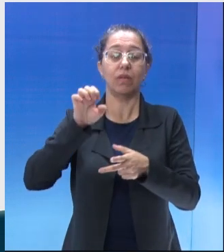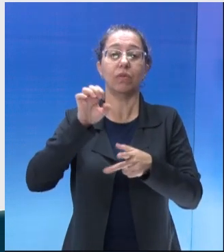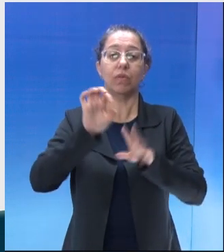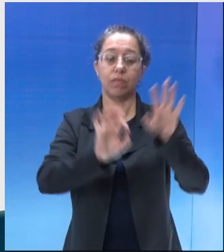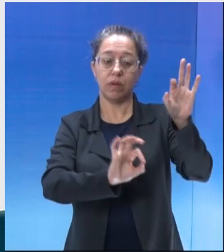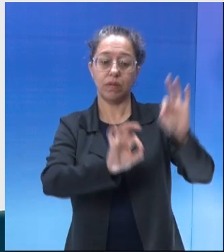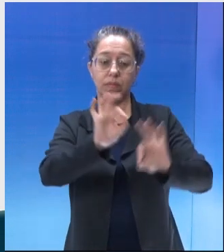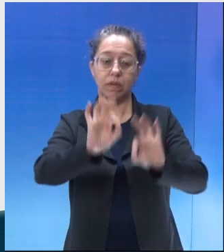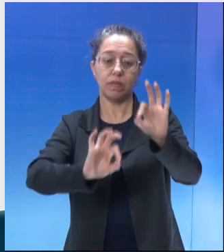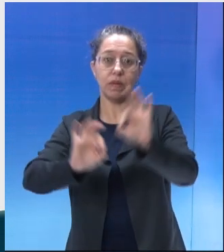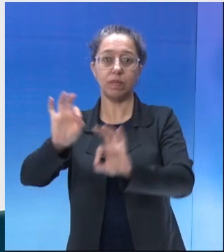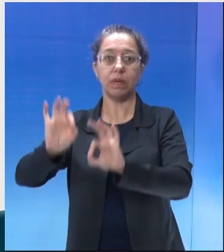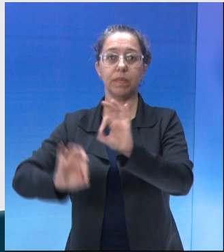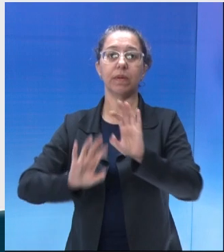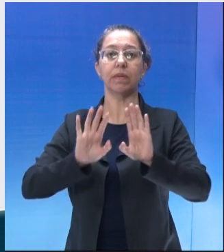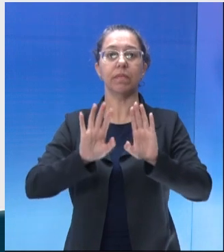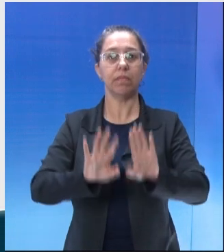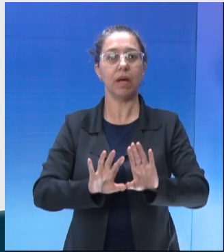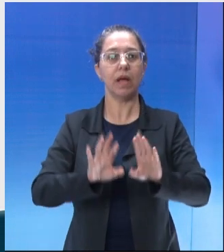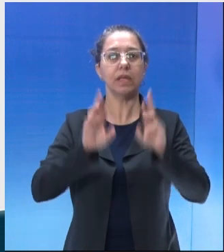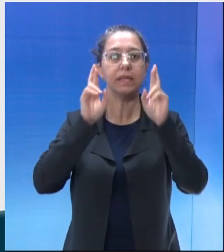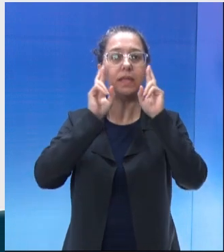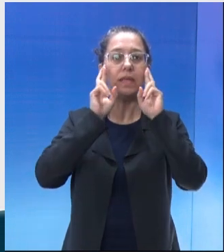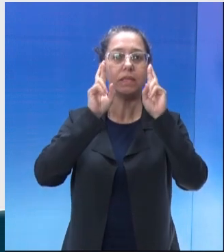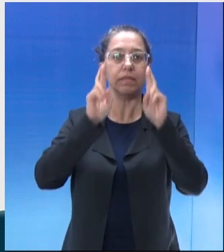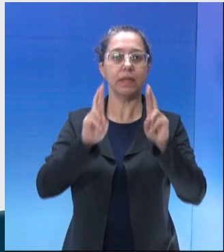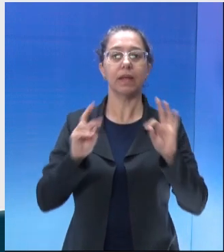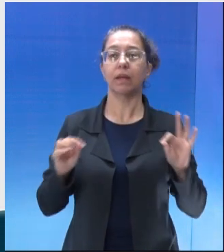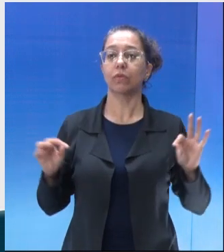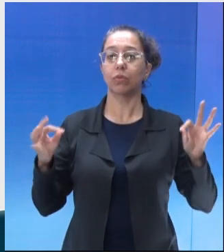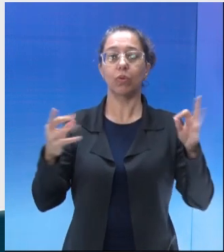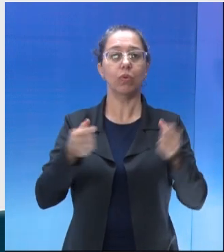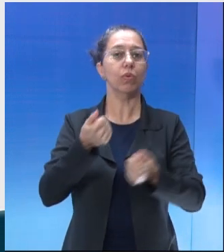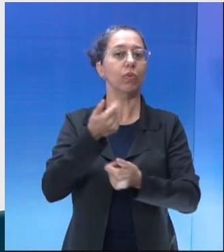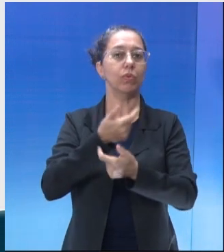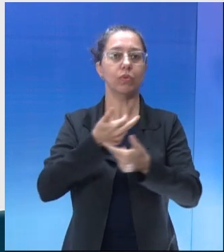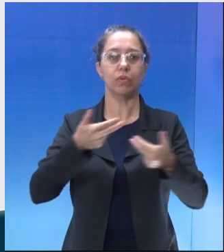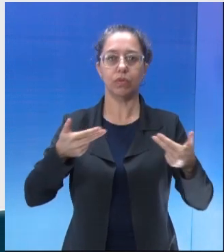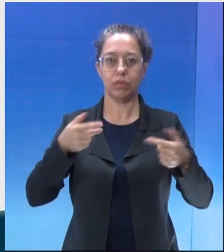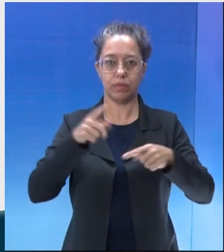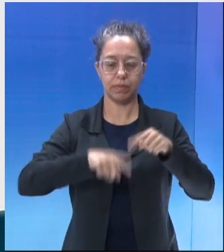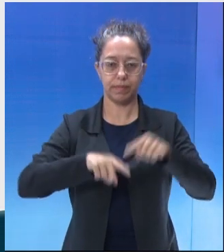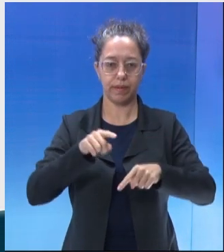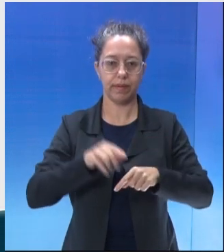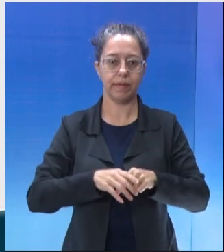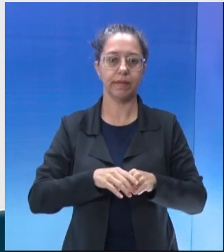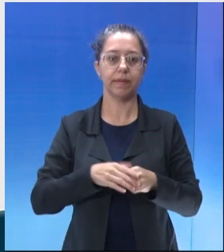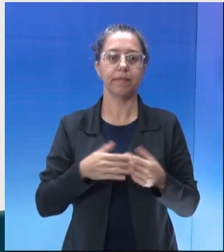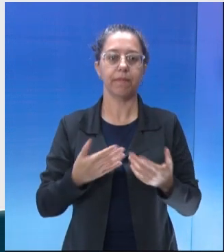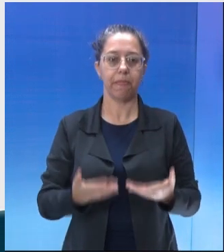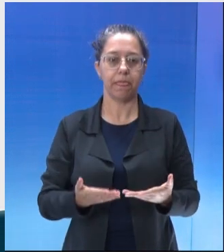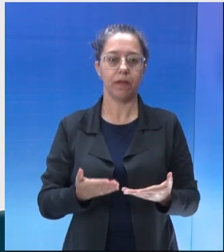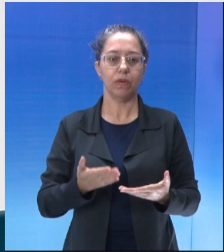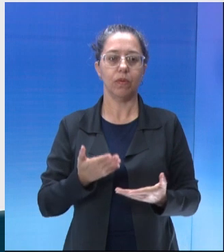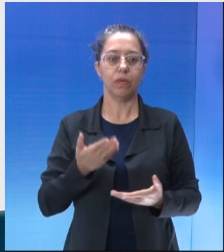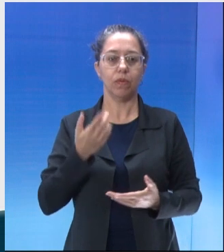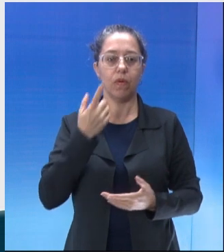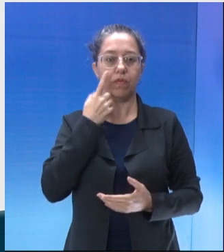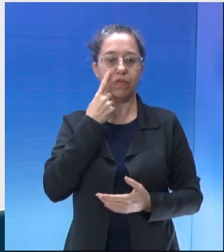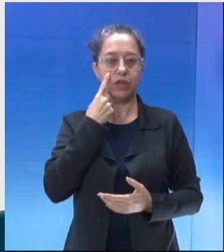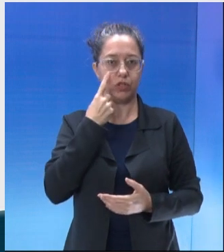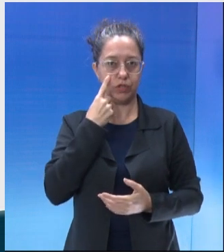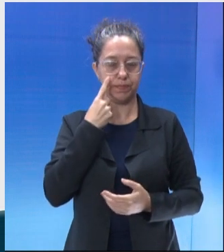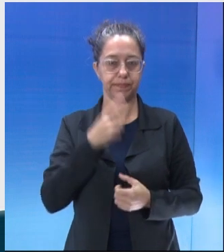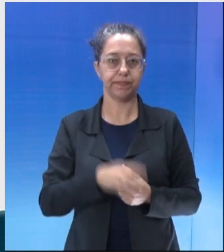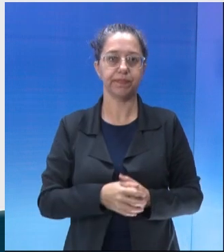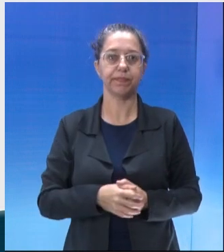fazer respeitar todos os seus bens. Qual é a referência dessa questão? Essa